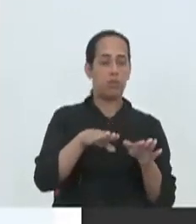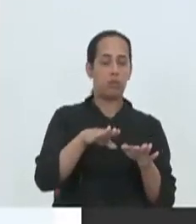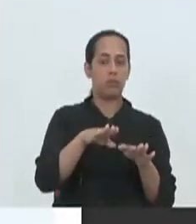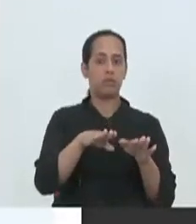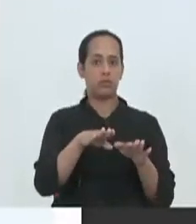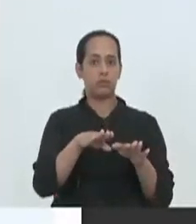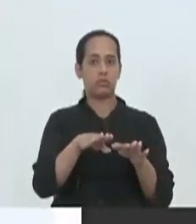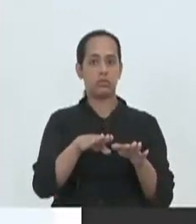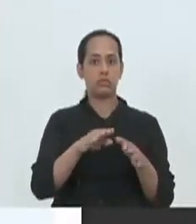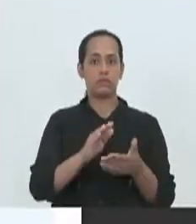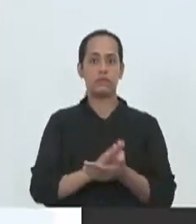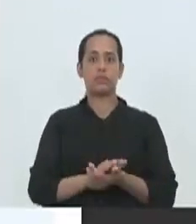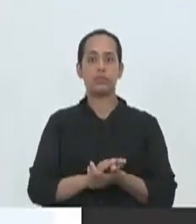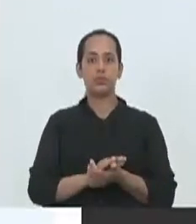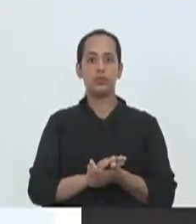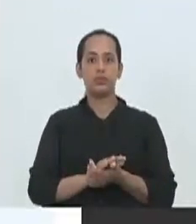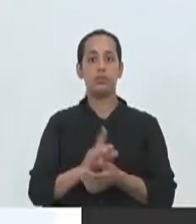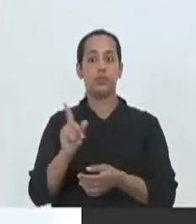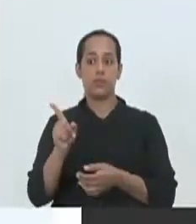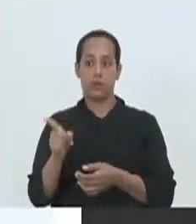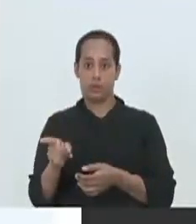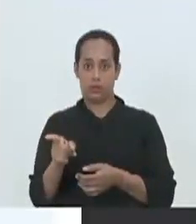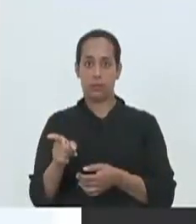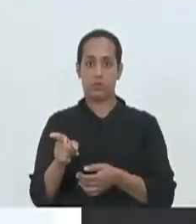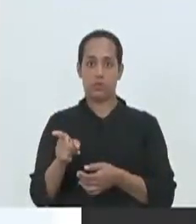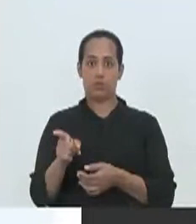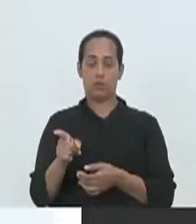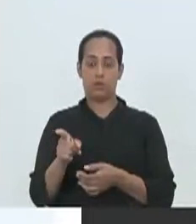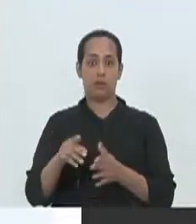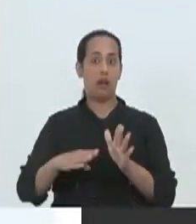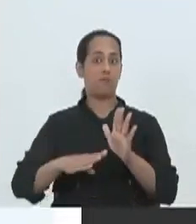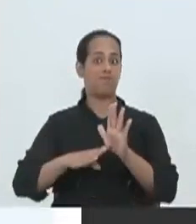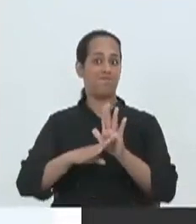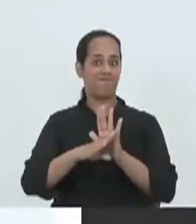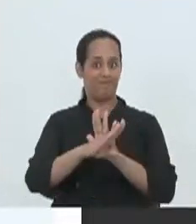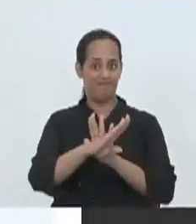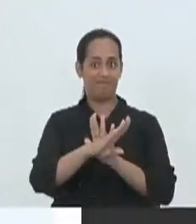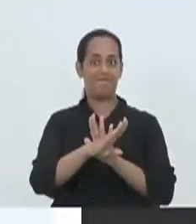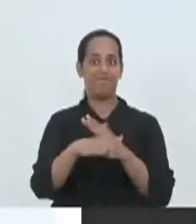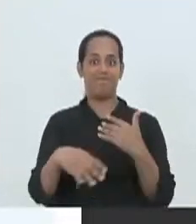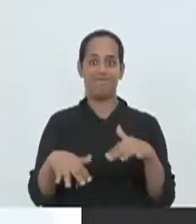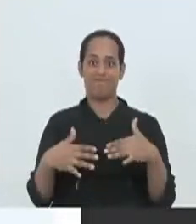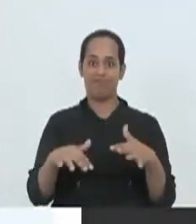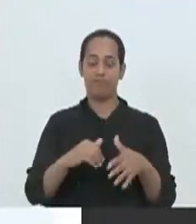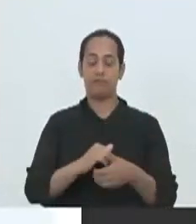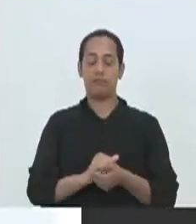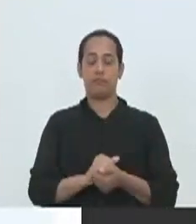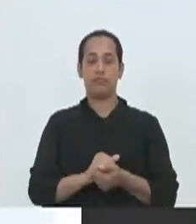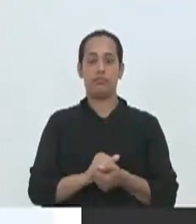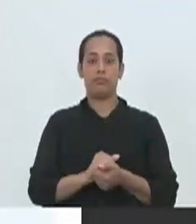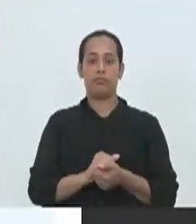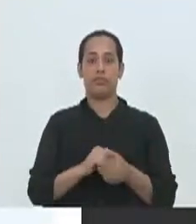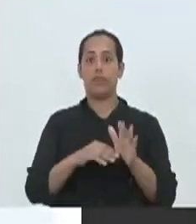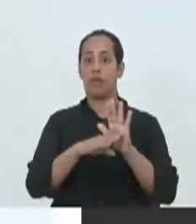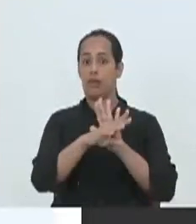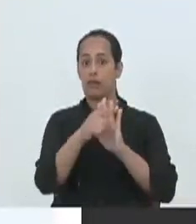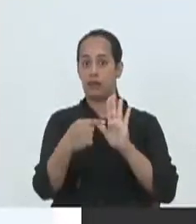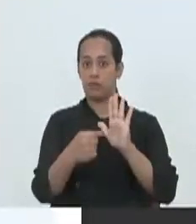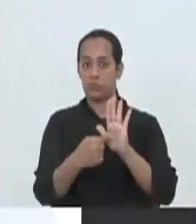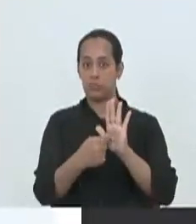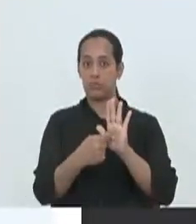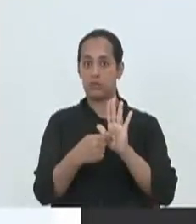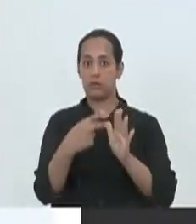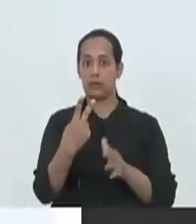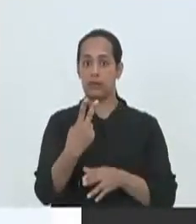receitas de Capital a gente vê que tem um aumento bastante expressivo e aqui dentro desse aumento que ela vai de 26